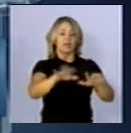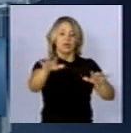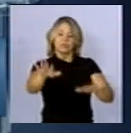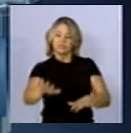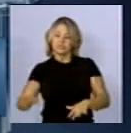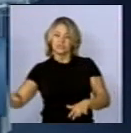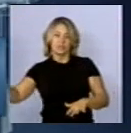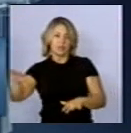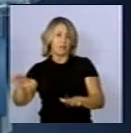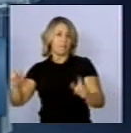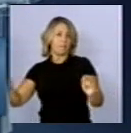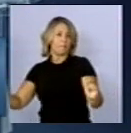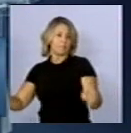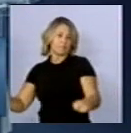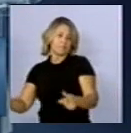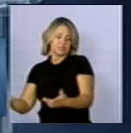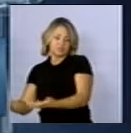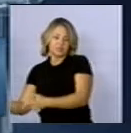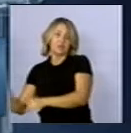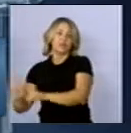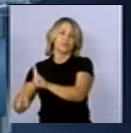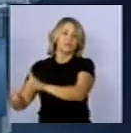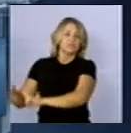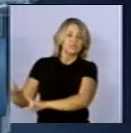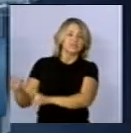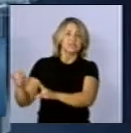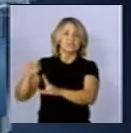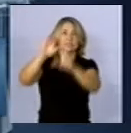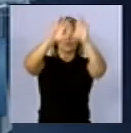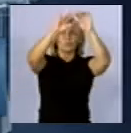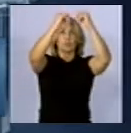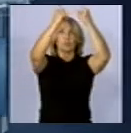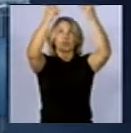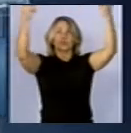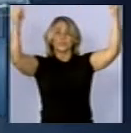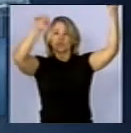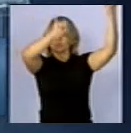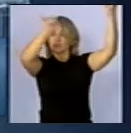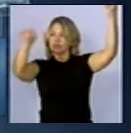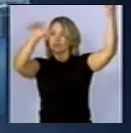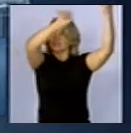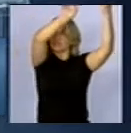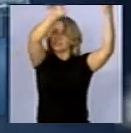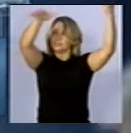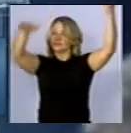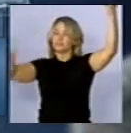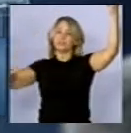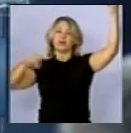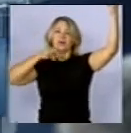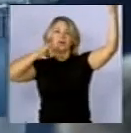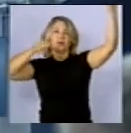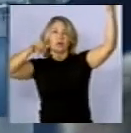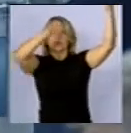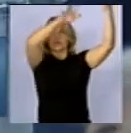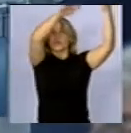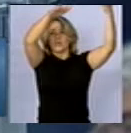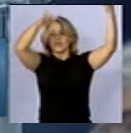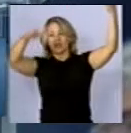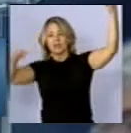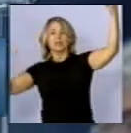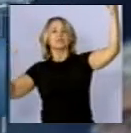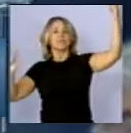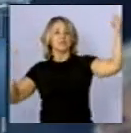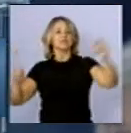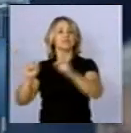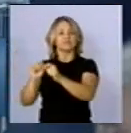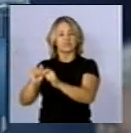interesse de tal forma que por esse condutor adicional vá circular uma corrente essa corrente vai fazer com que seja